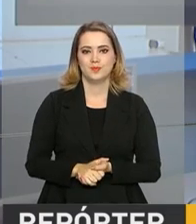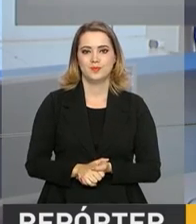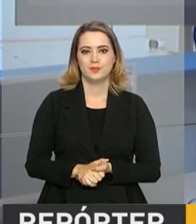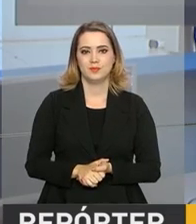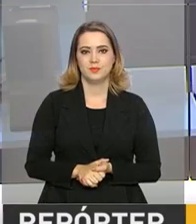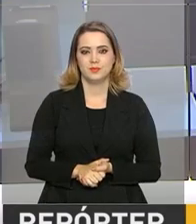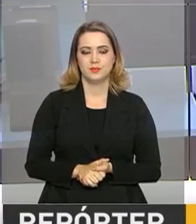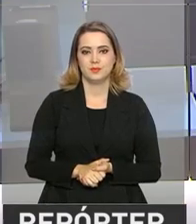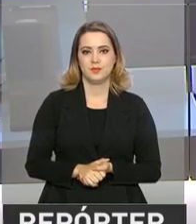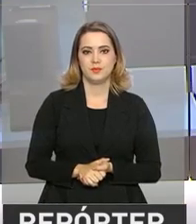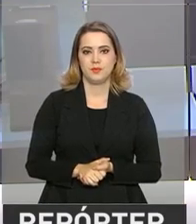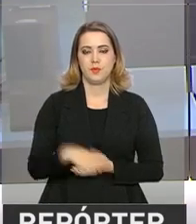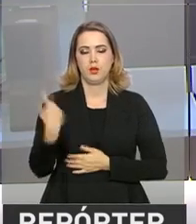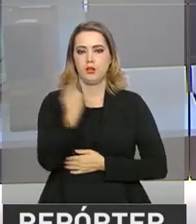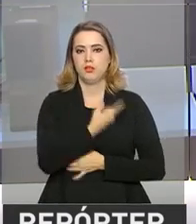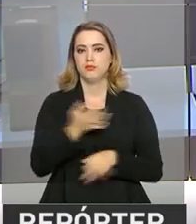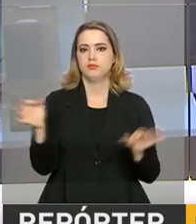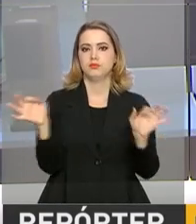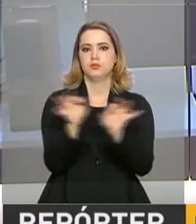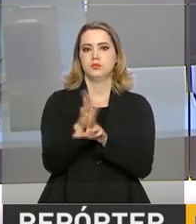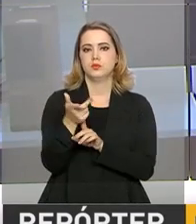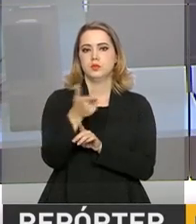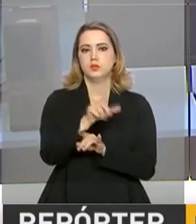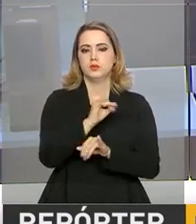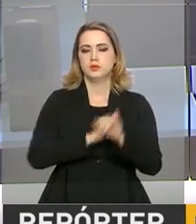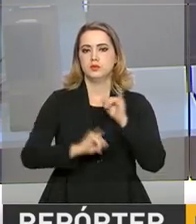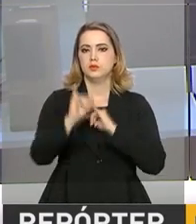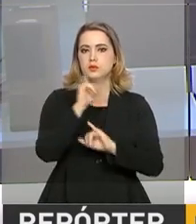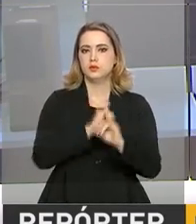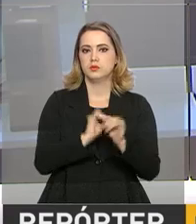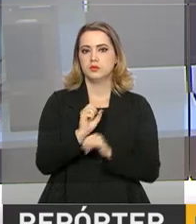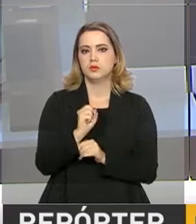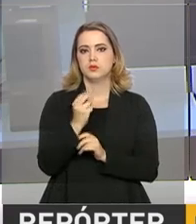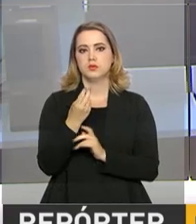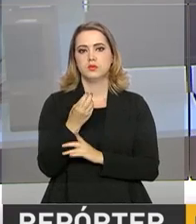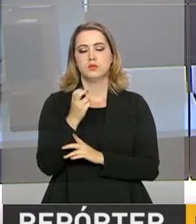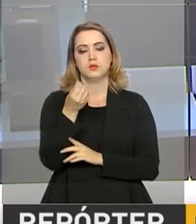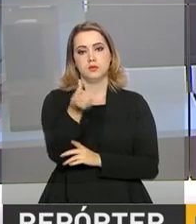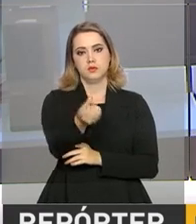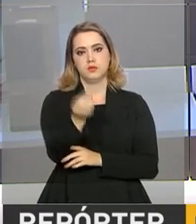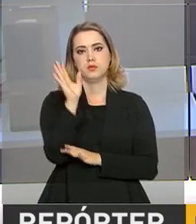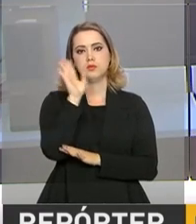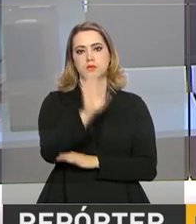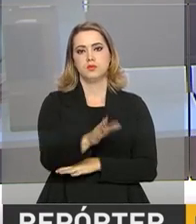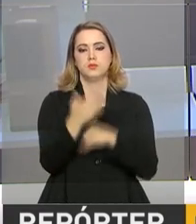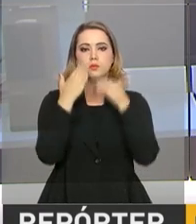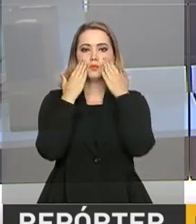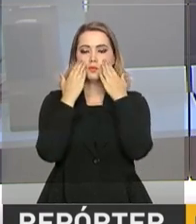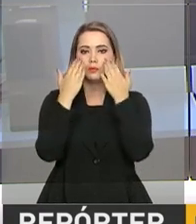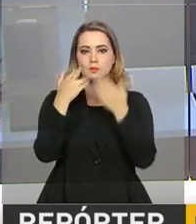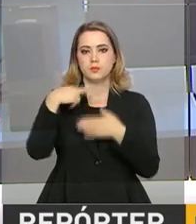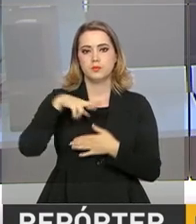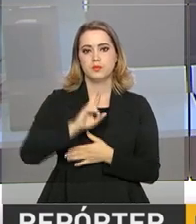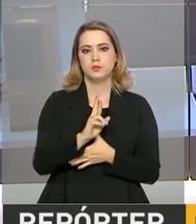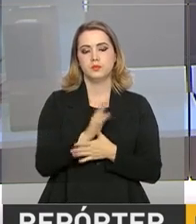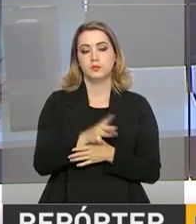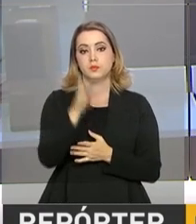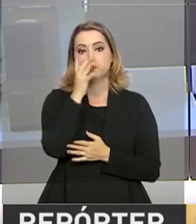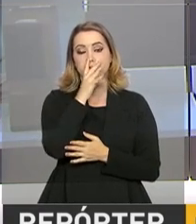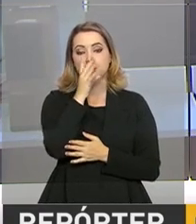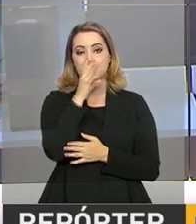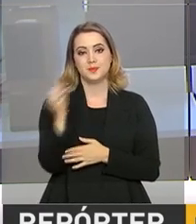bcb.gov.br. E nós ficamos por aqui. Voltamos a qualquer momento com outras informações ou às 18h na próxima edição do Repórter